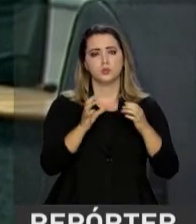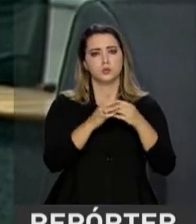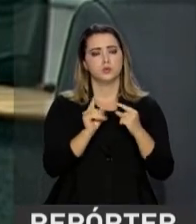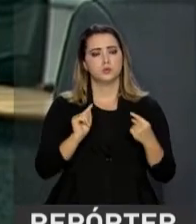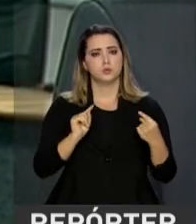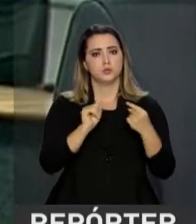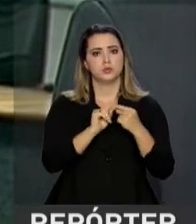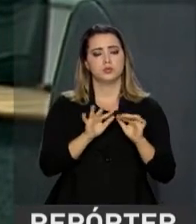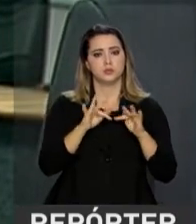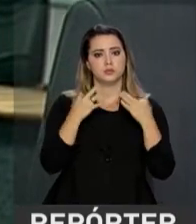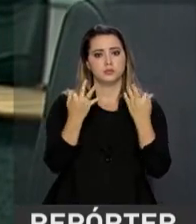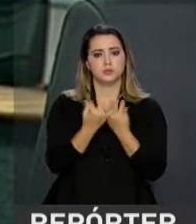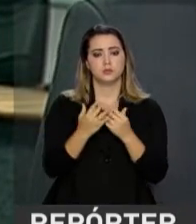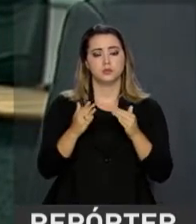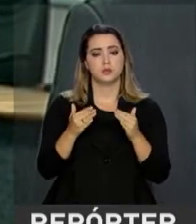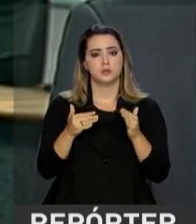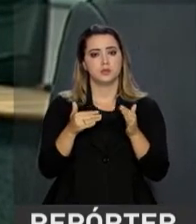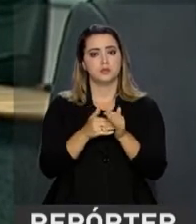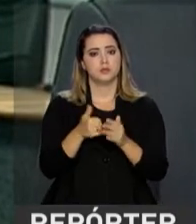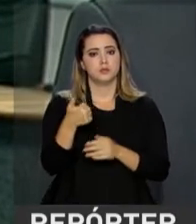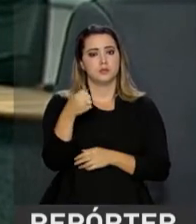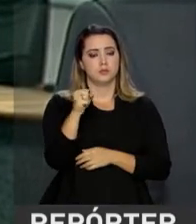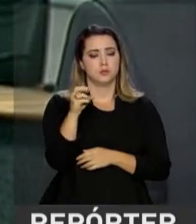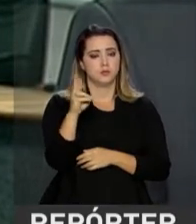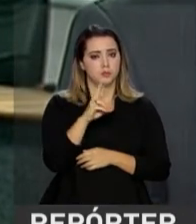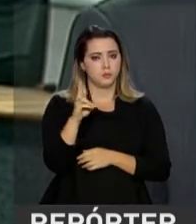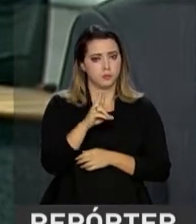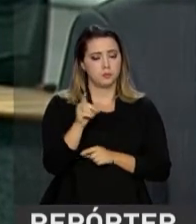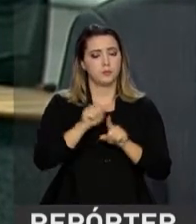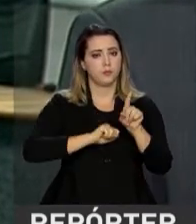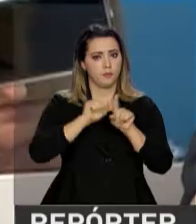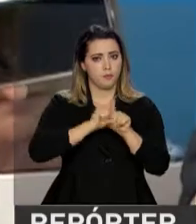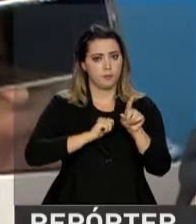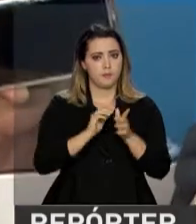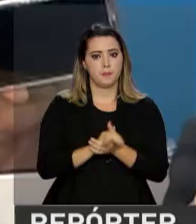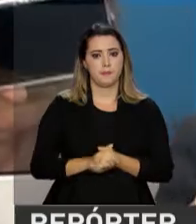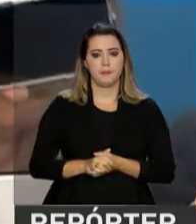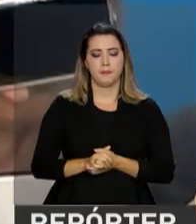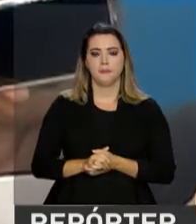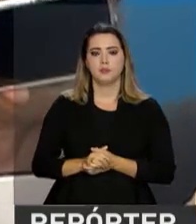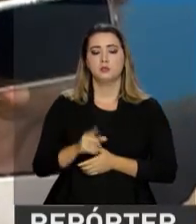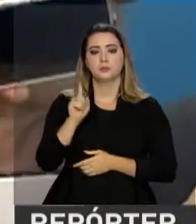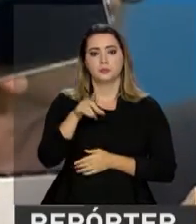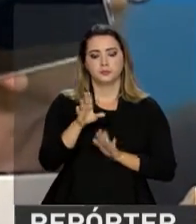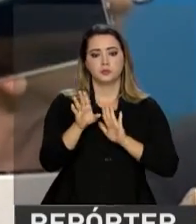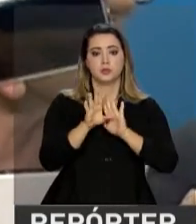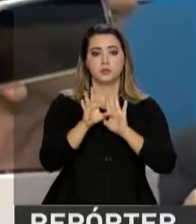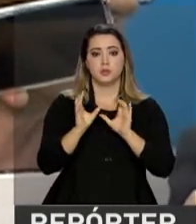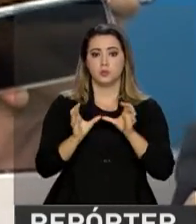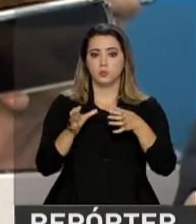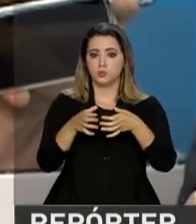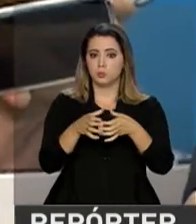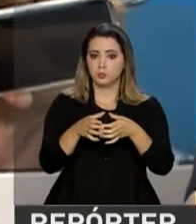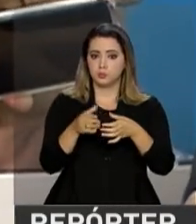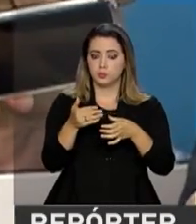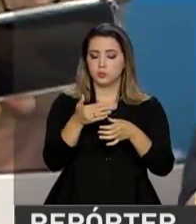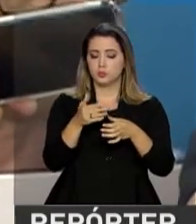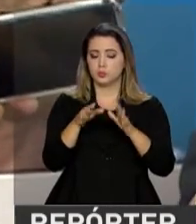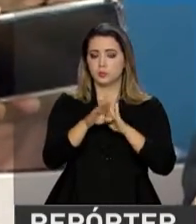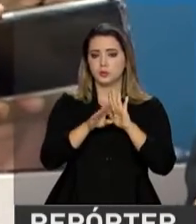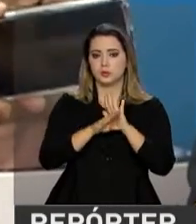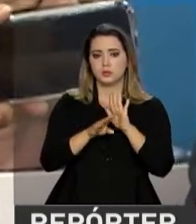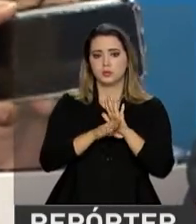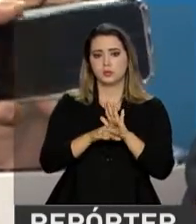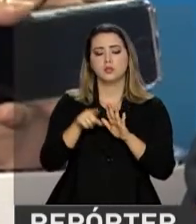para famílias com renda de até 1.800 reais por mês essa é uma faixa do programa que atende aos brasileiros